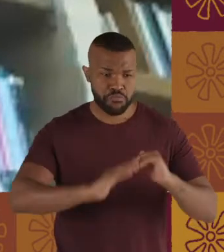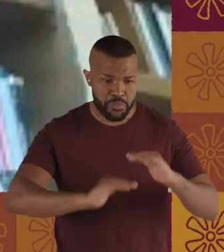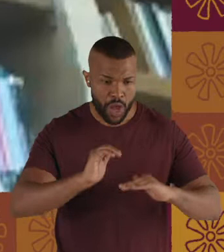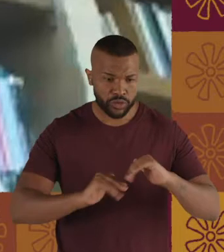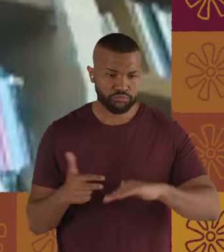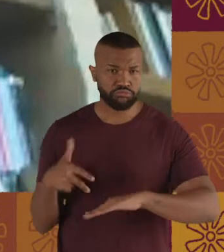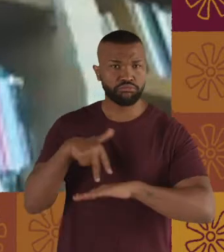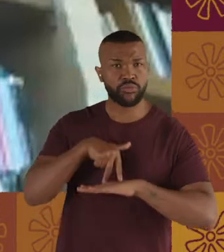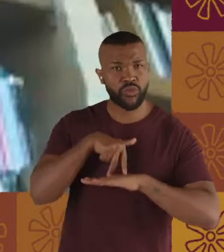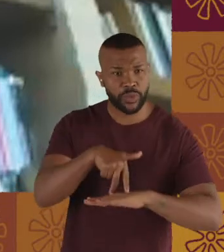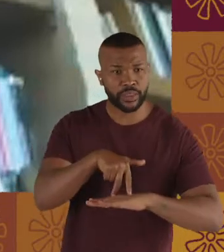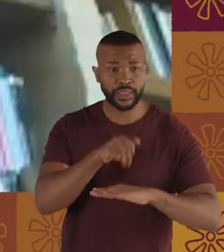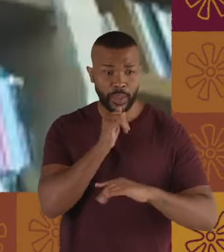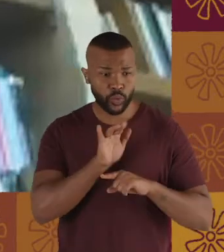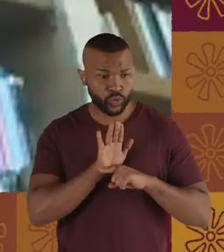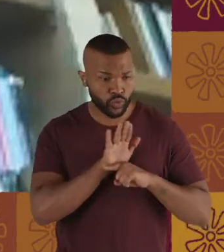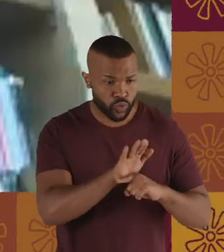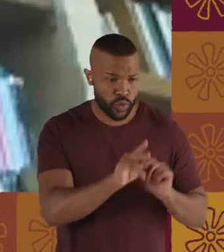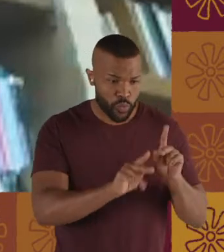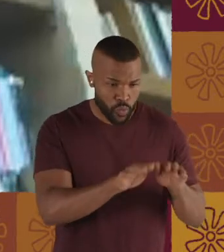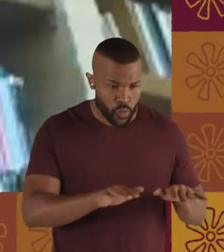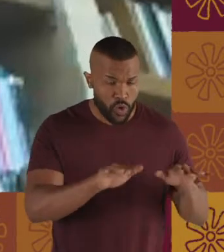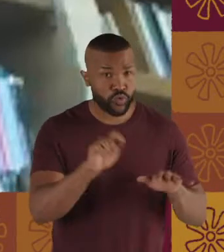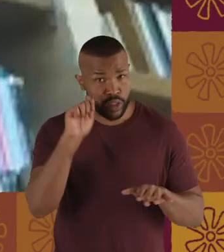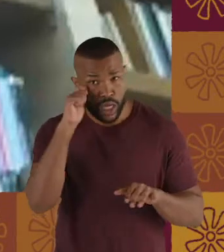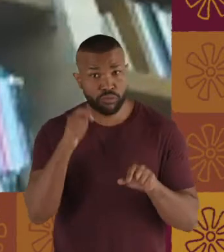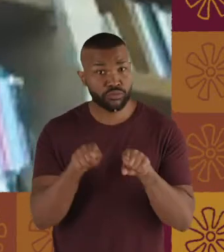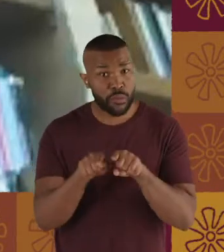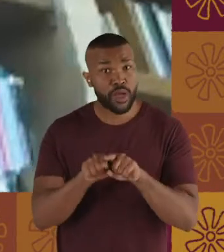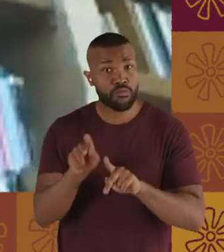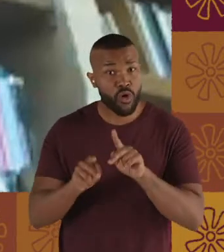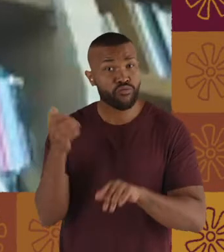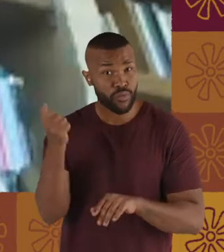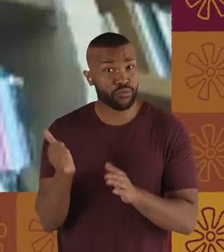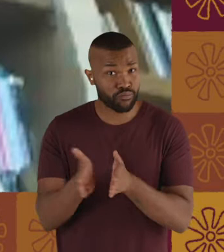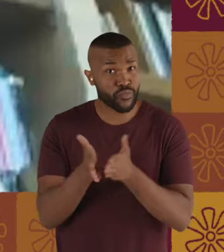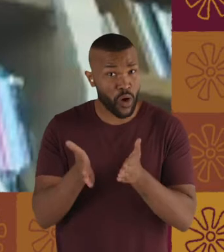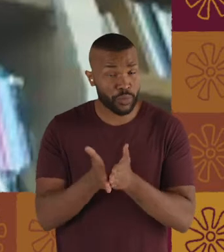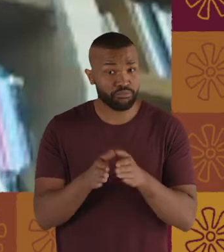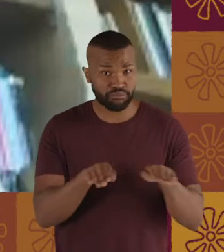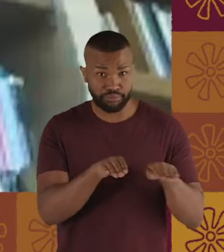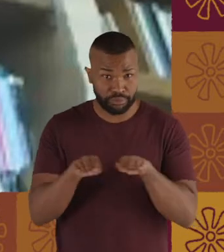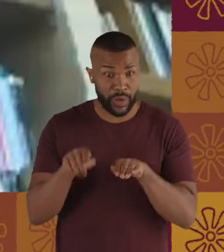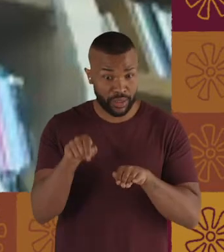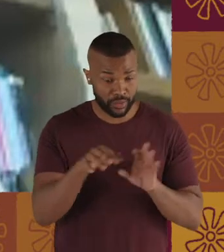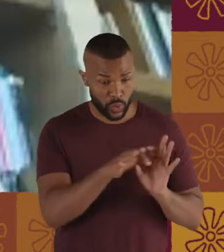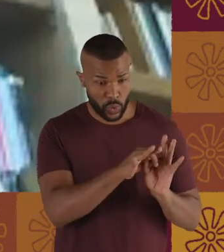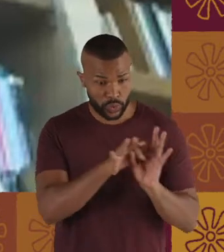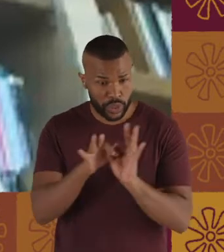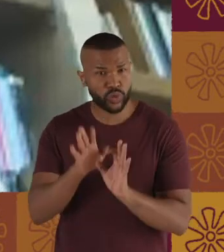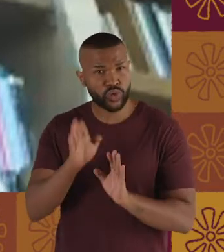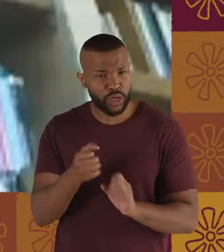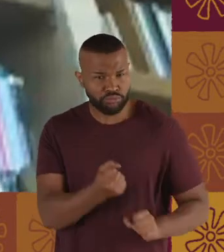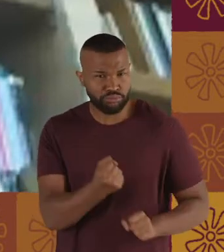ações afirmativas, que não atingem só a população negra, atinge também a população branca e pobre. E nesse contexto, eu vejo que aquilo